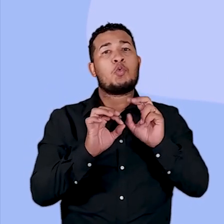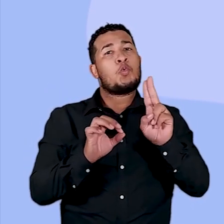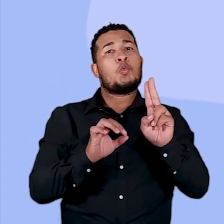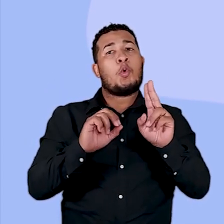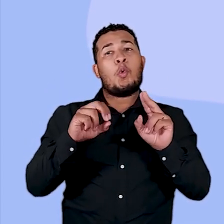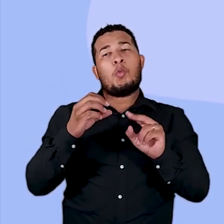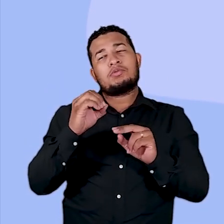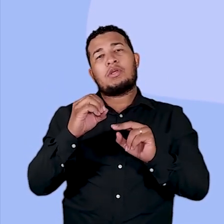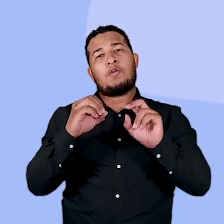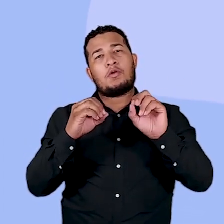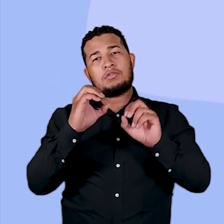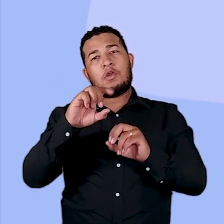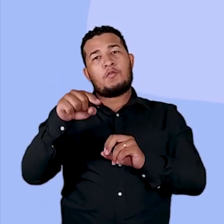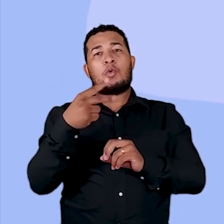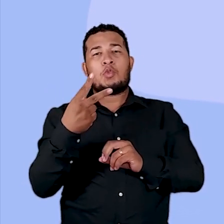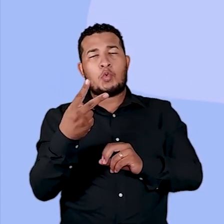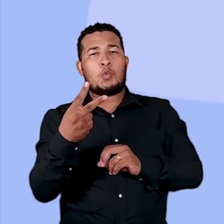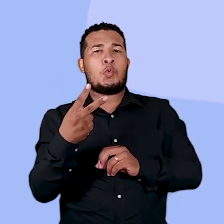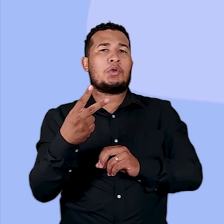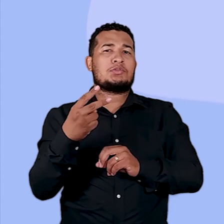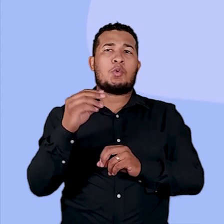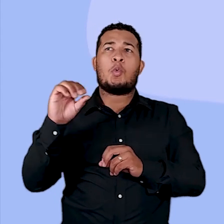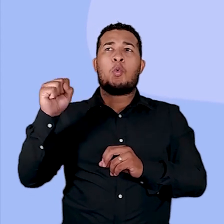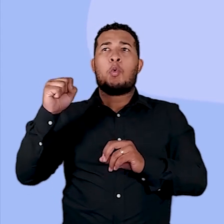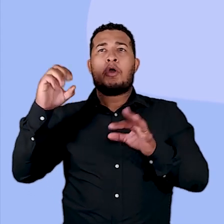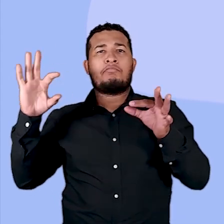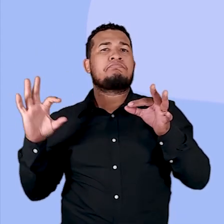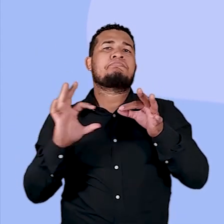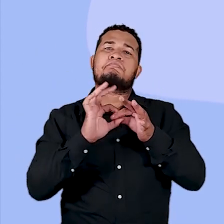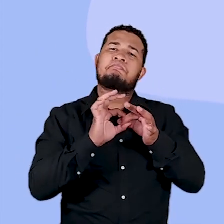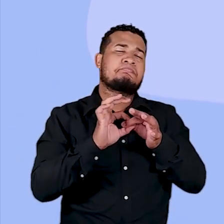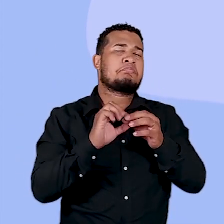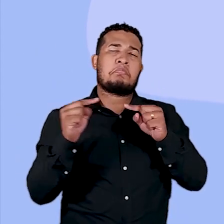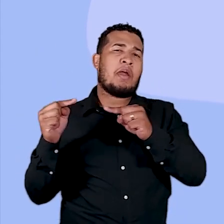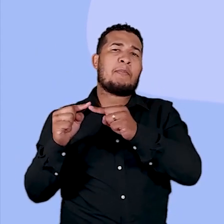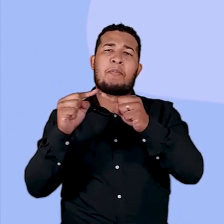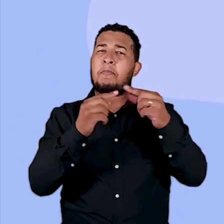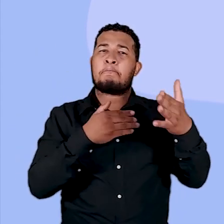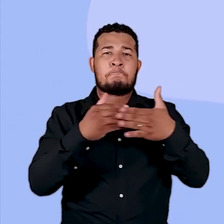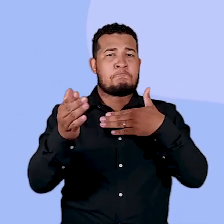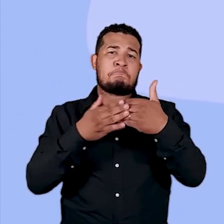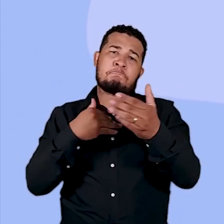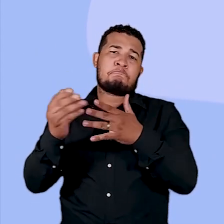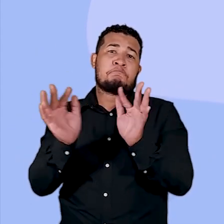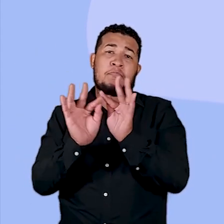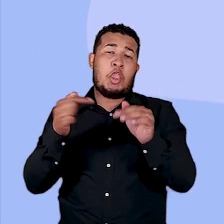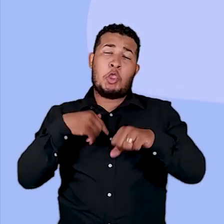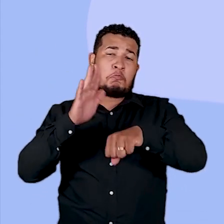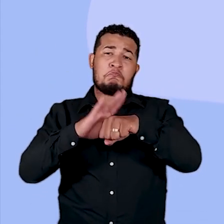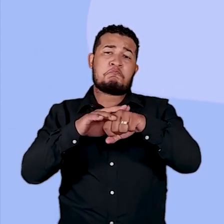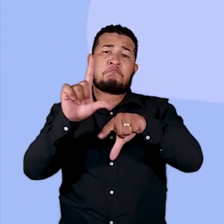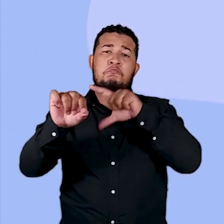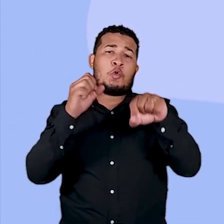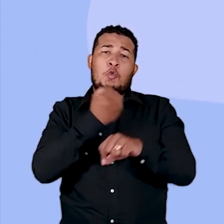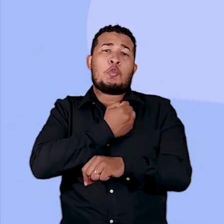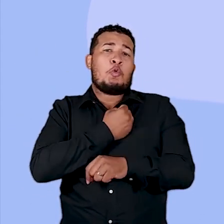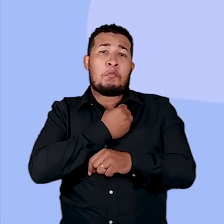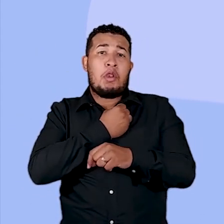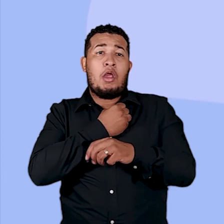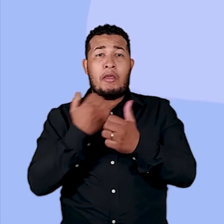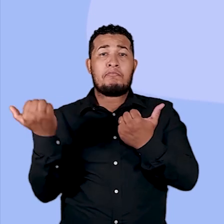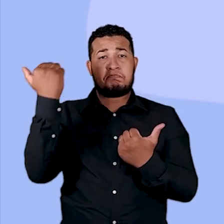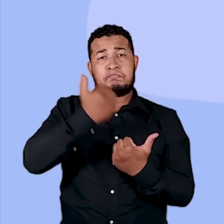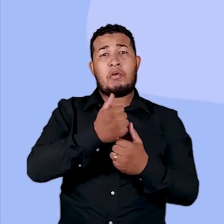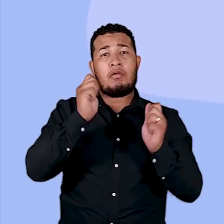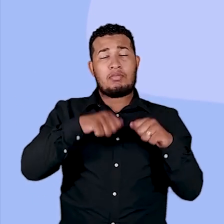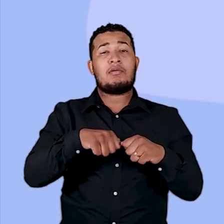o 0,2 para I, ou eu posso pegar o 8 para U e o 0,4 para I, tanto faz. Eu escolho um aí e